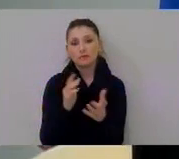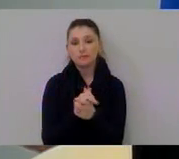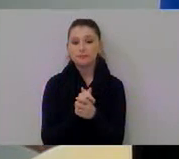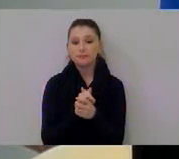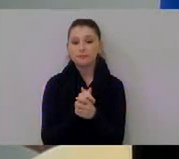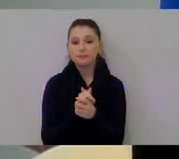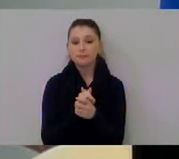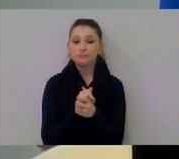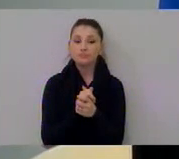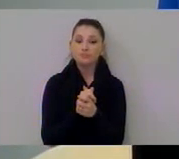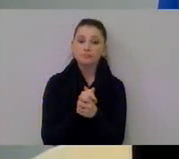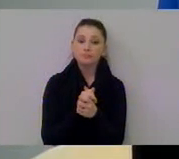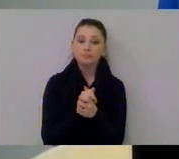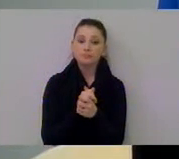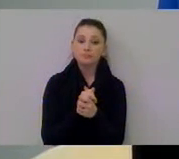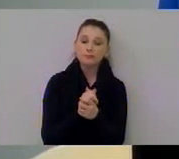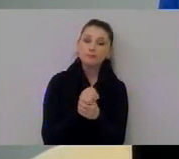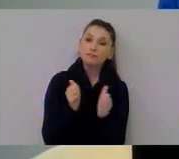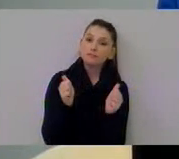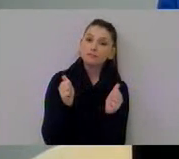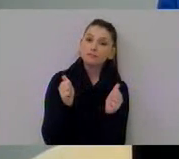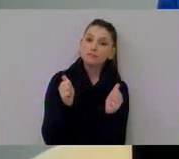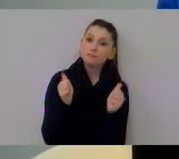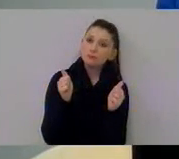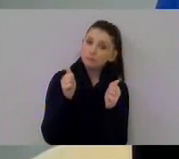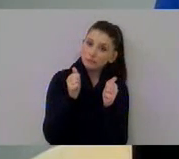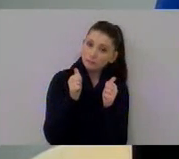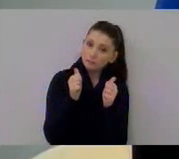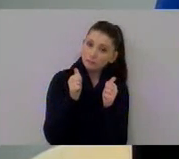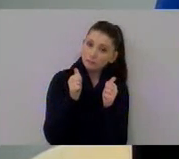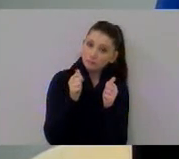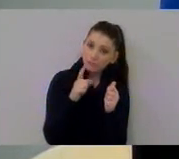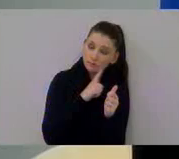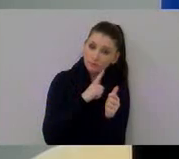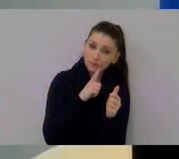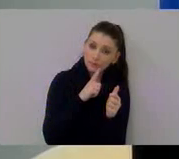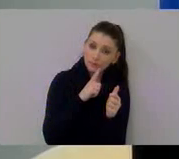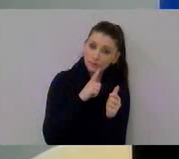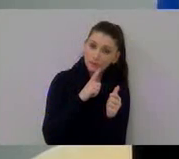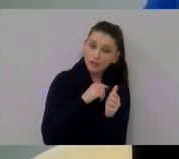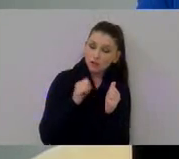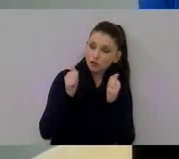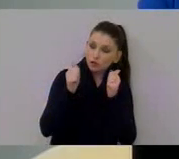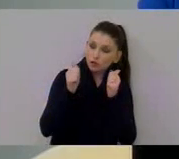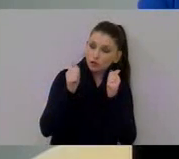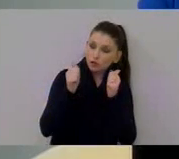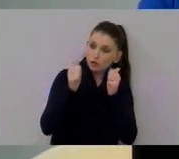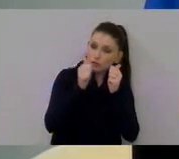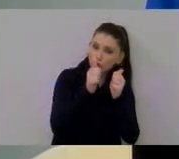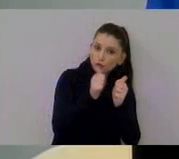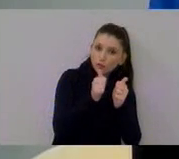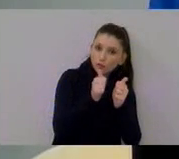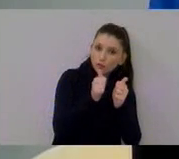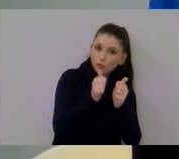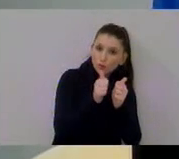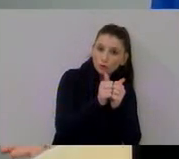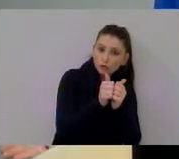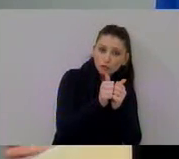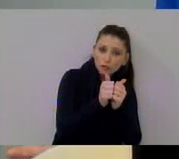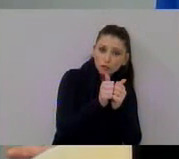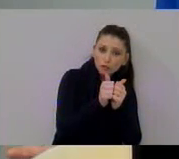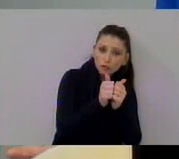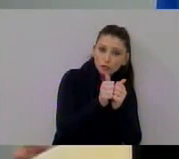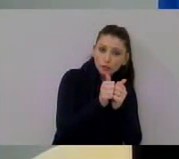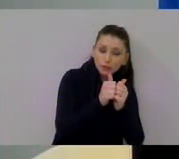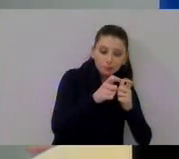do lado uma estrutura que não tem nenhuma quadra, nem com piso,